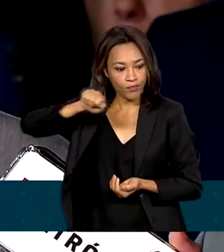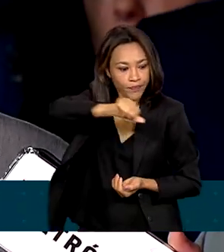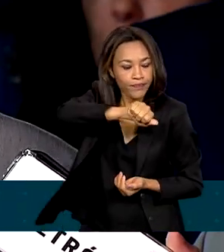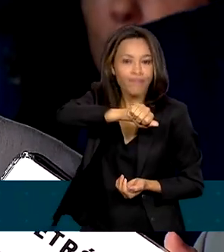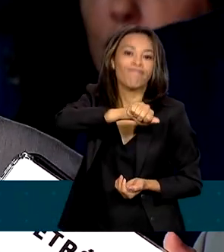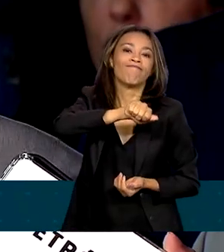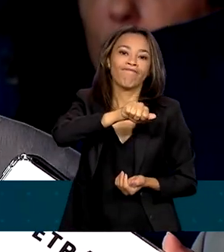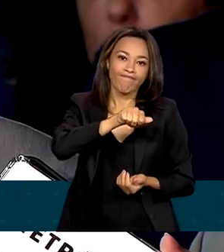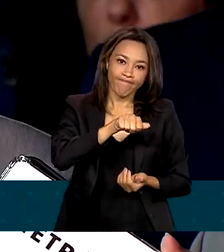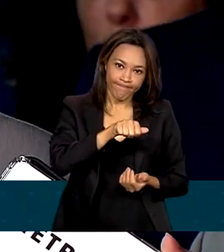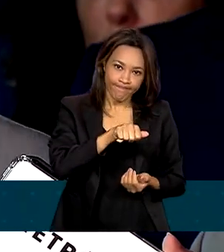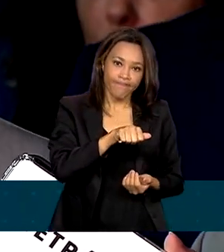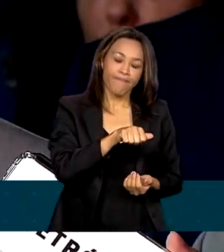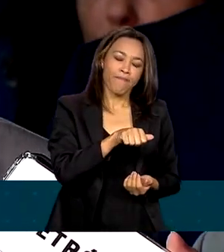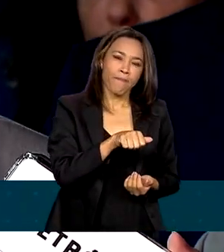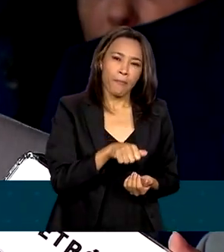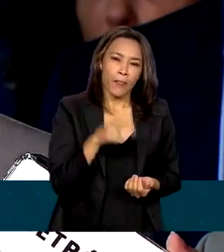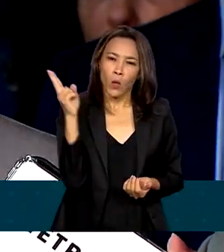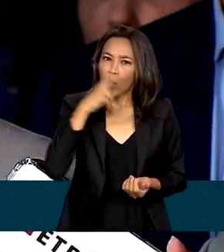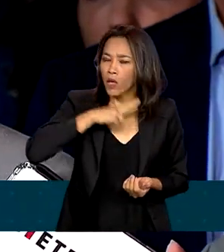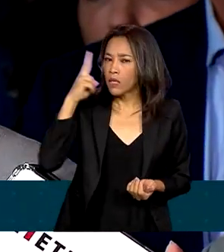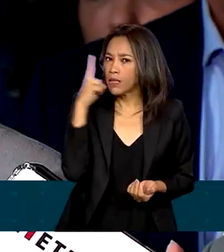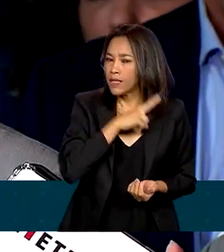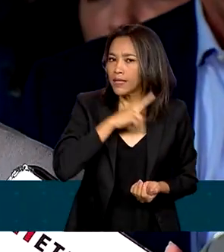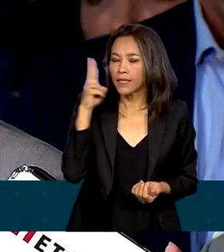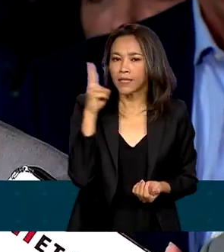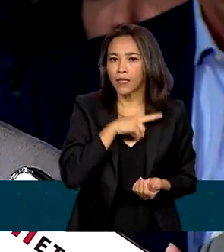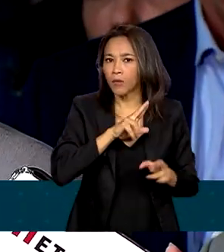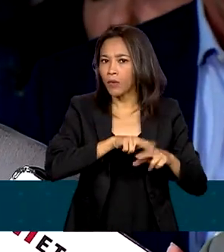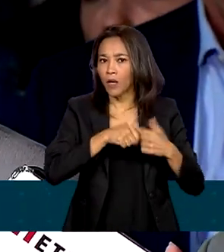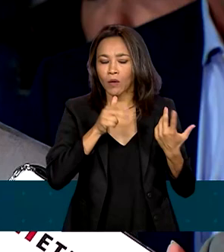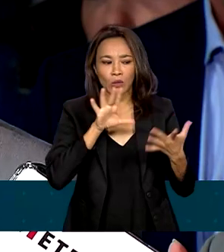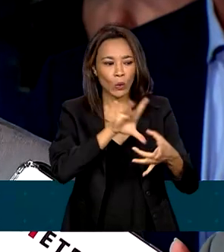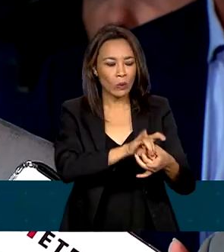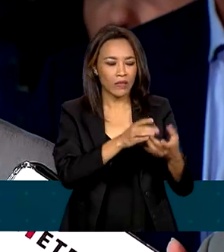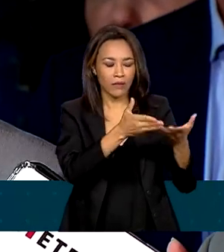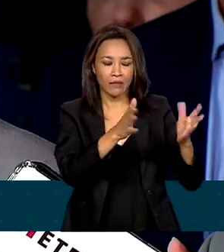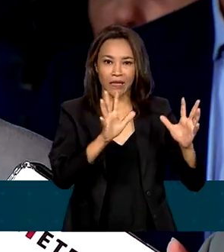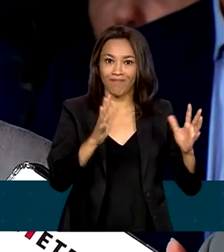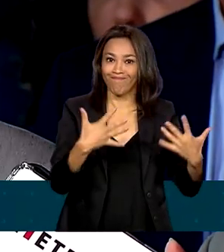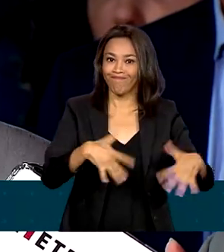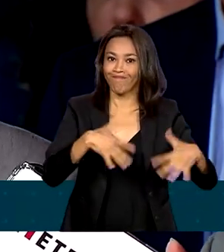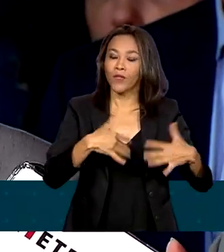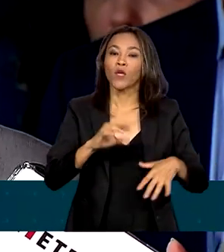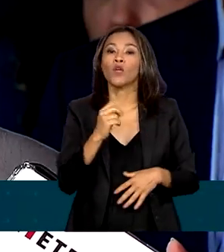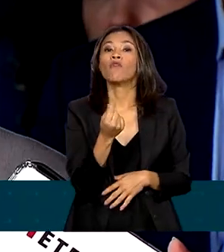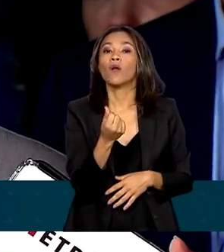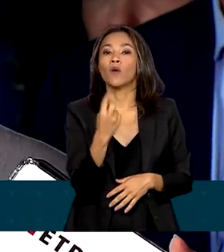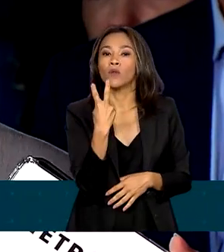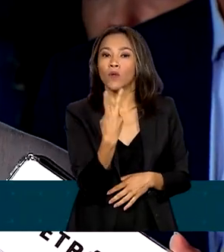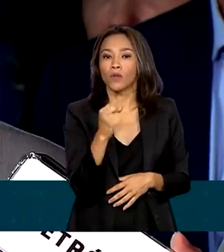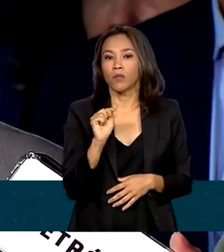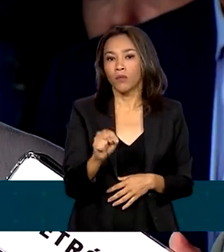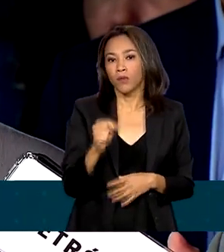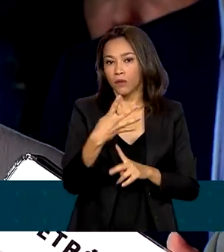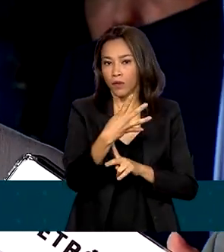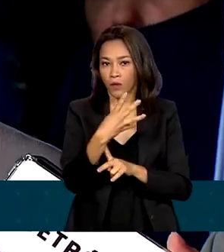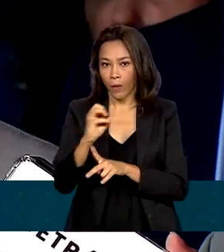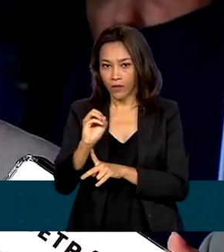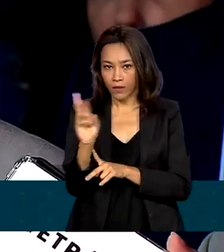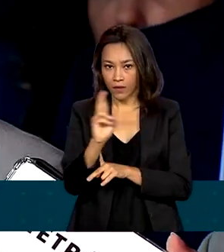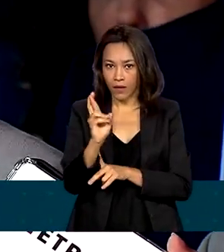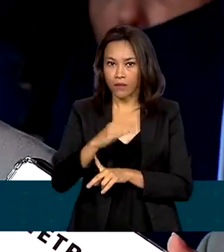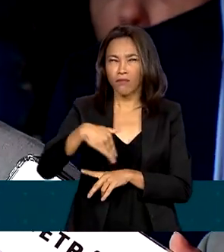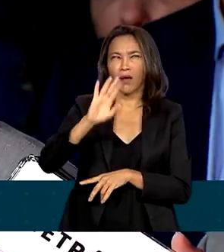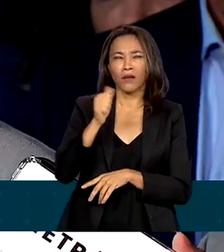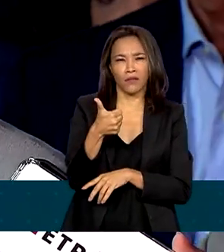um atendimento emergencial pela situação, no valor de R$ 2.400. São mais de